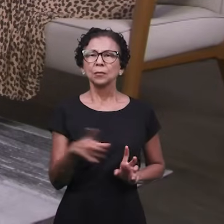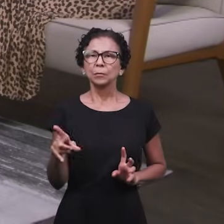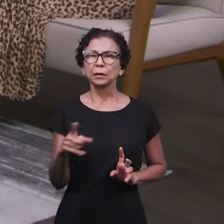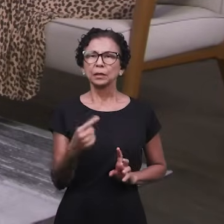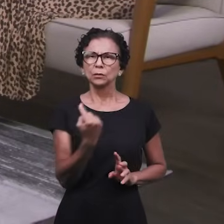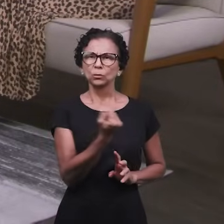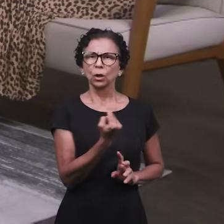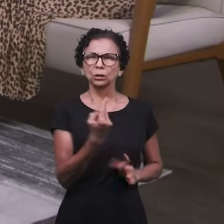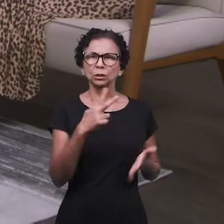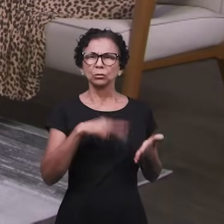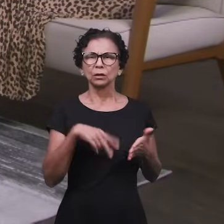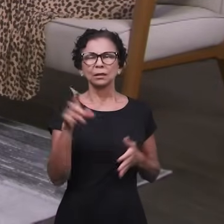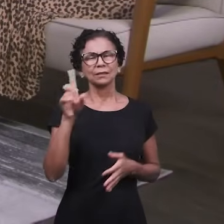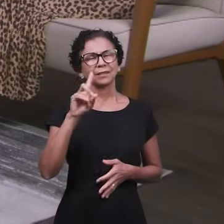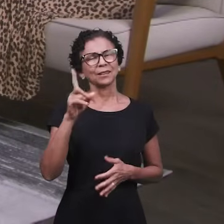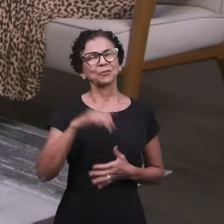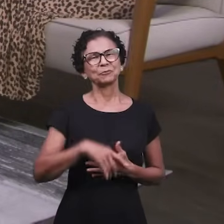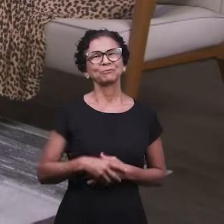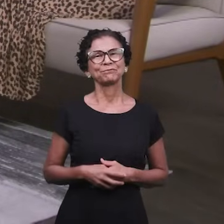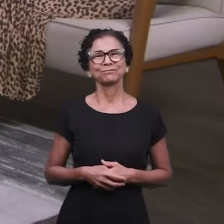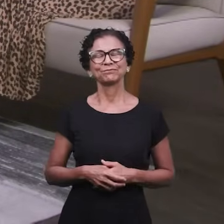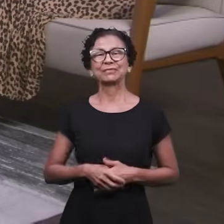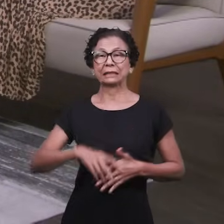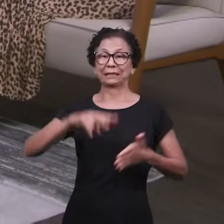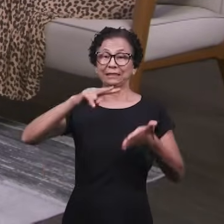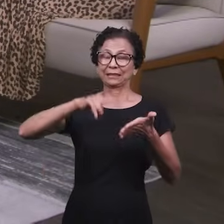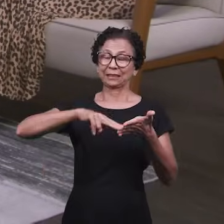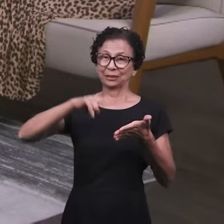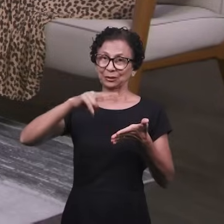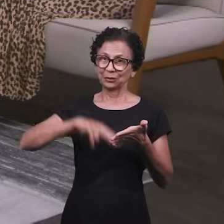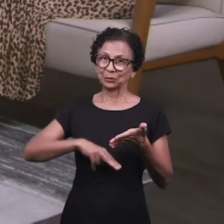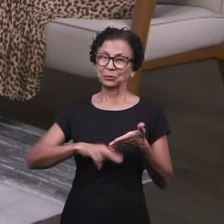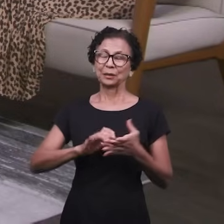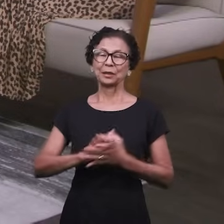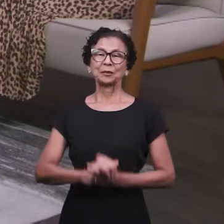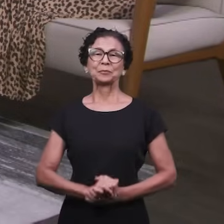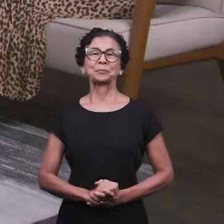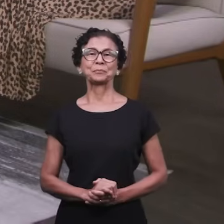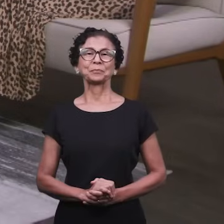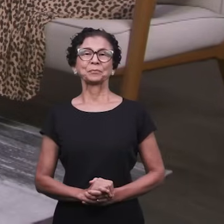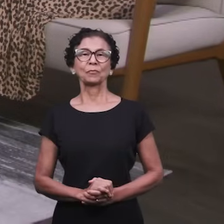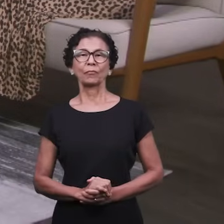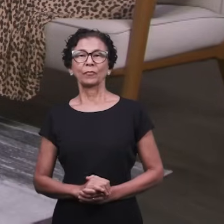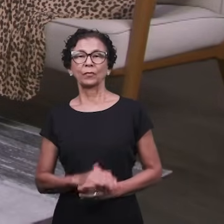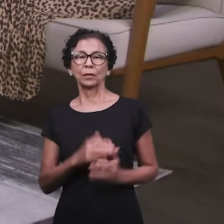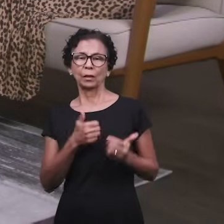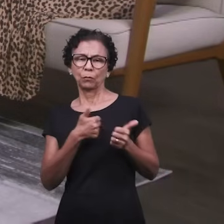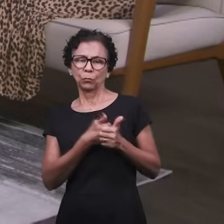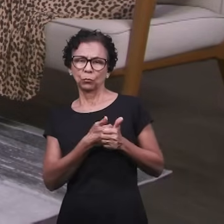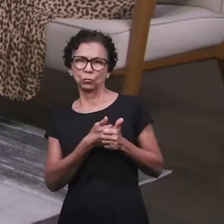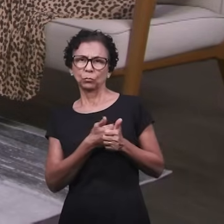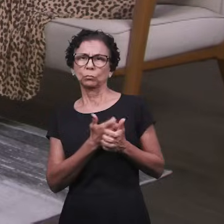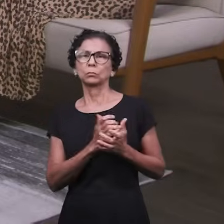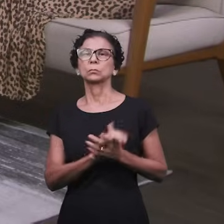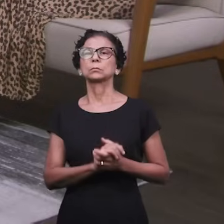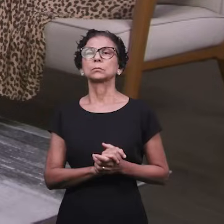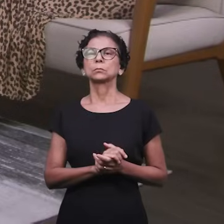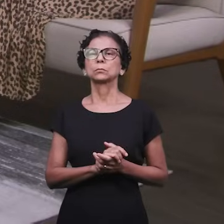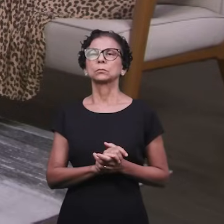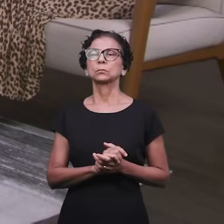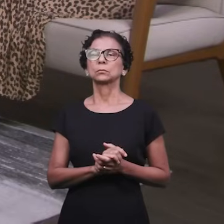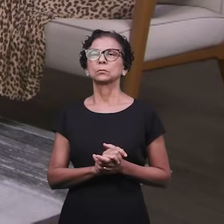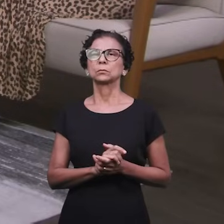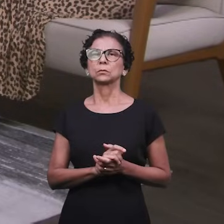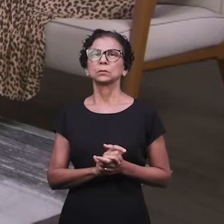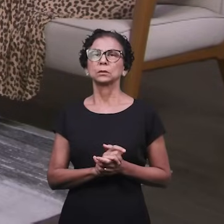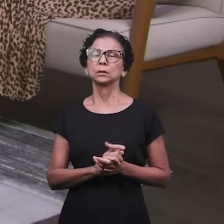leiam sozinhos, não é verdade? Então, essa leitura é feita por nós, mas também é feita em família, mas também é feita por